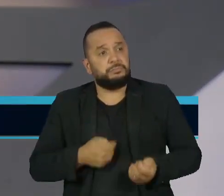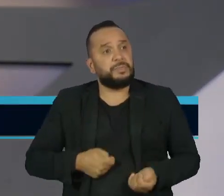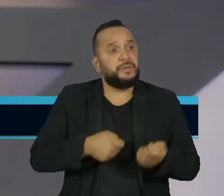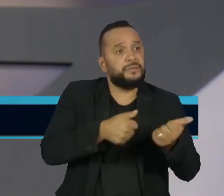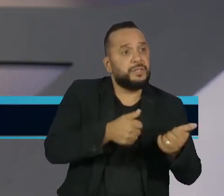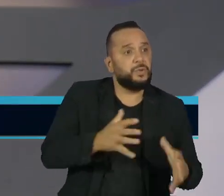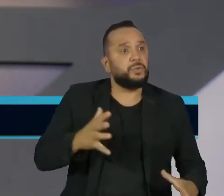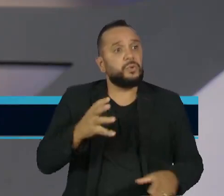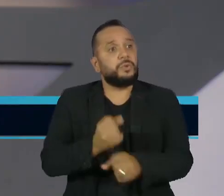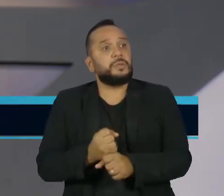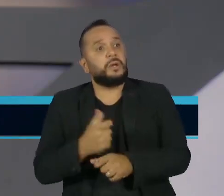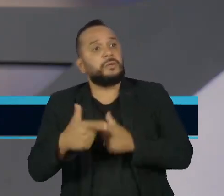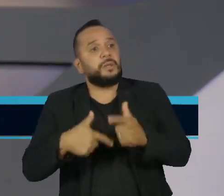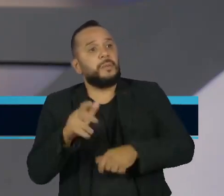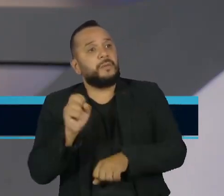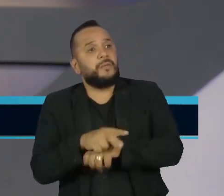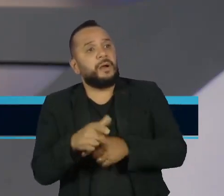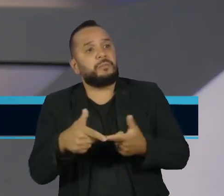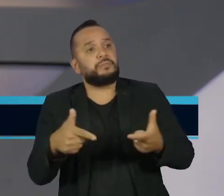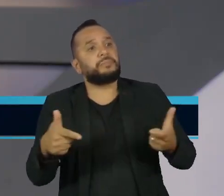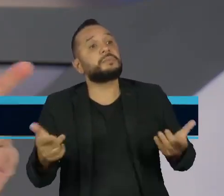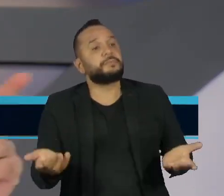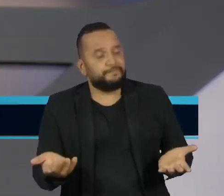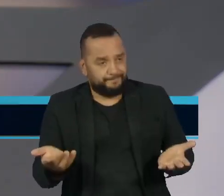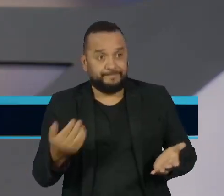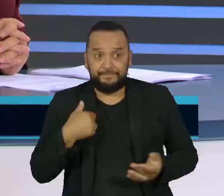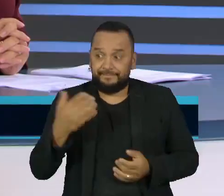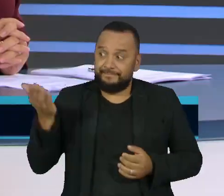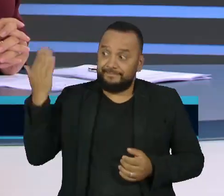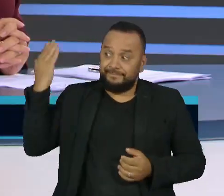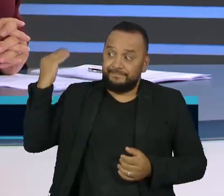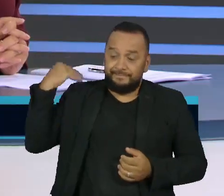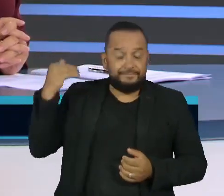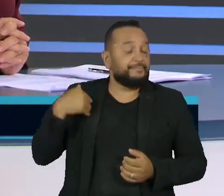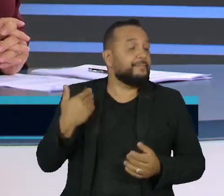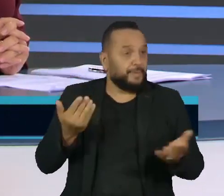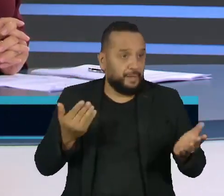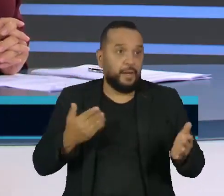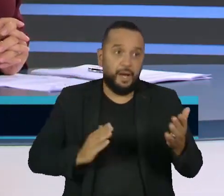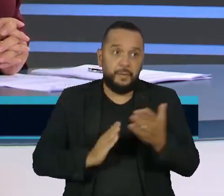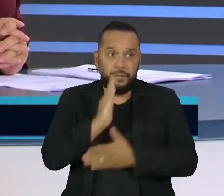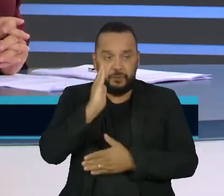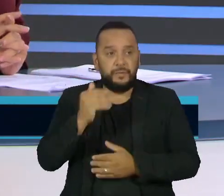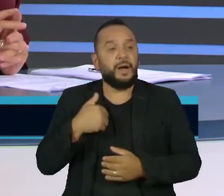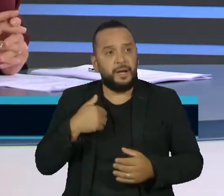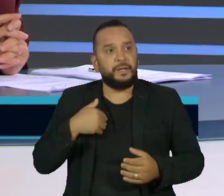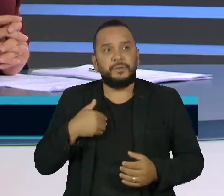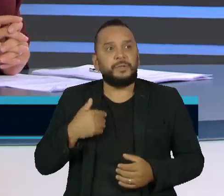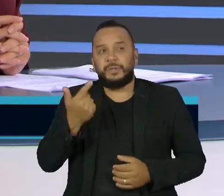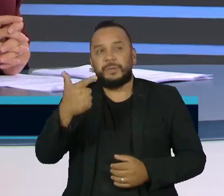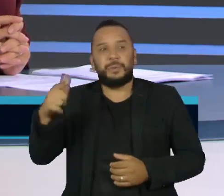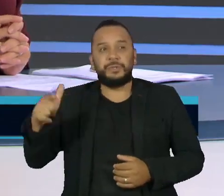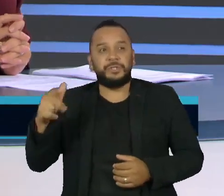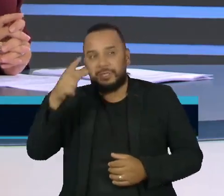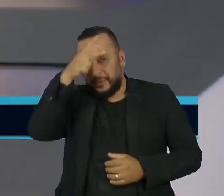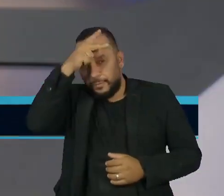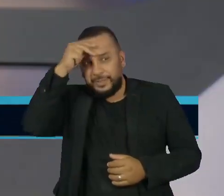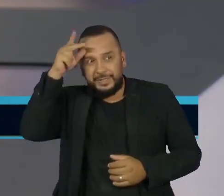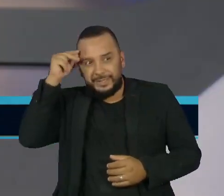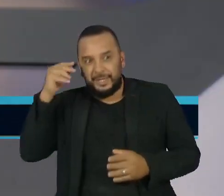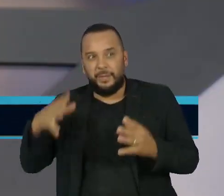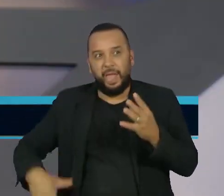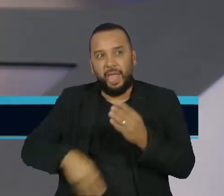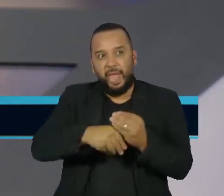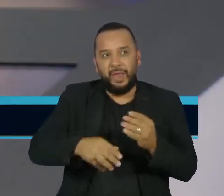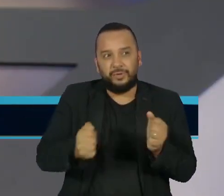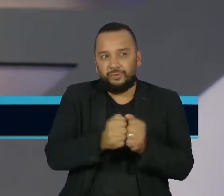nessa medida? Primeiro, quando ela foi aprovada lá atrás, não tinha os municípios. Os municípios pegaram uma carona agora. Resolveram entrar e aí são